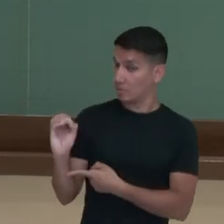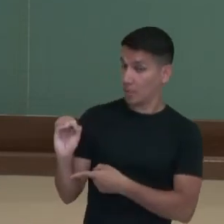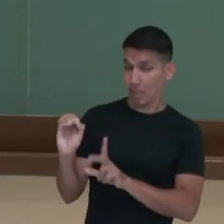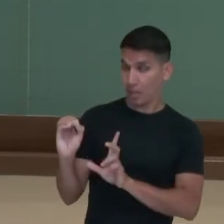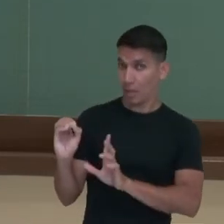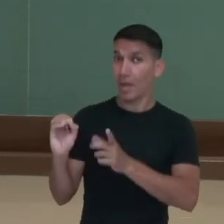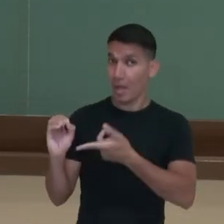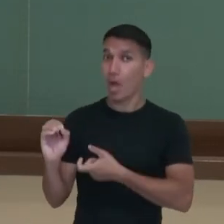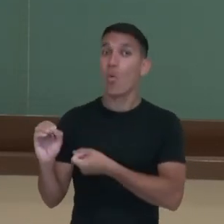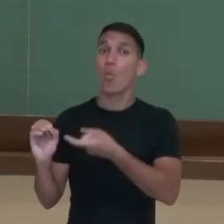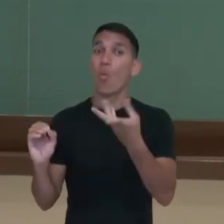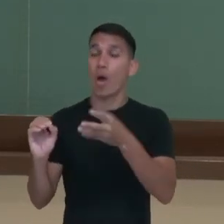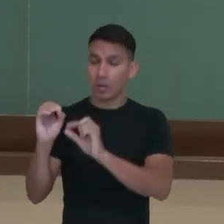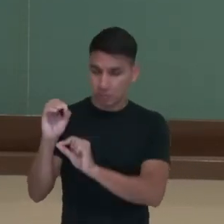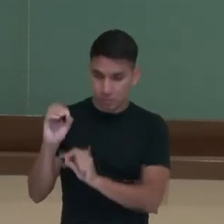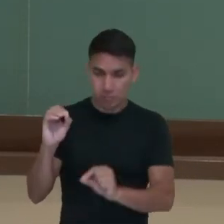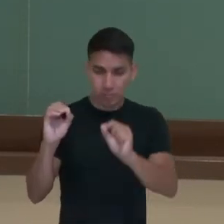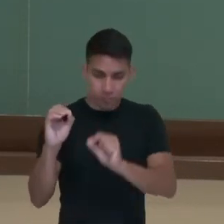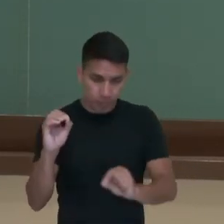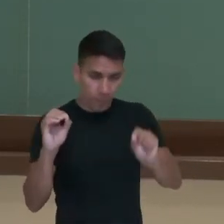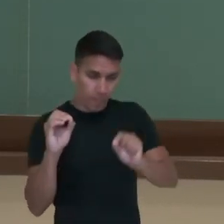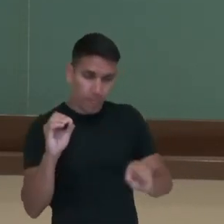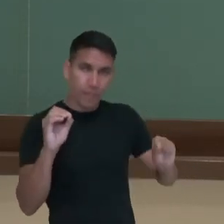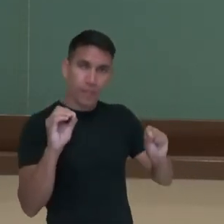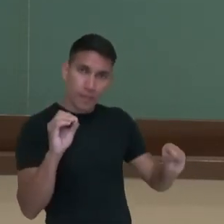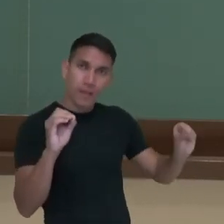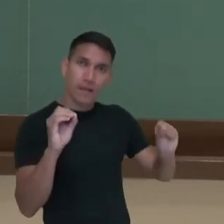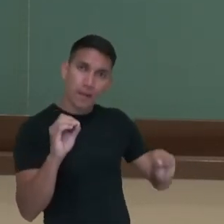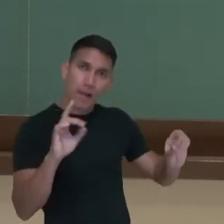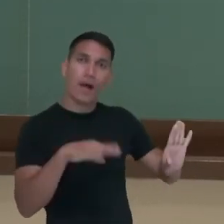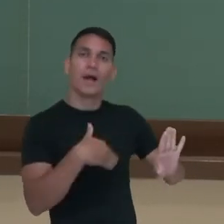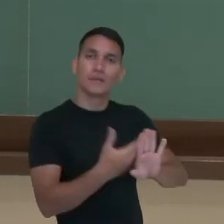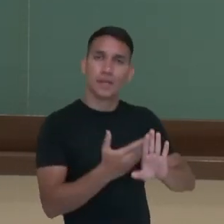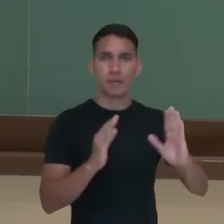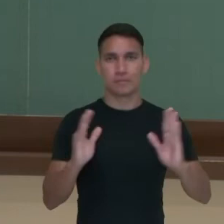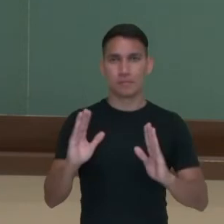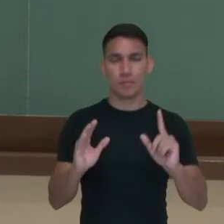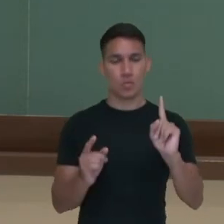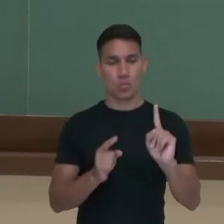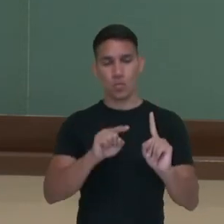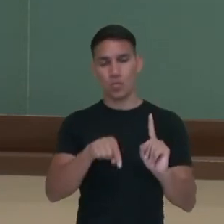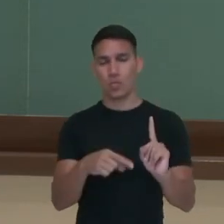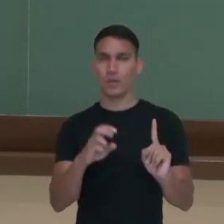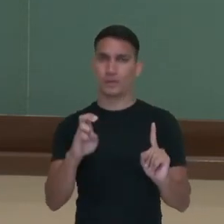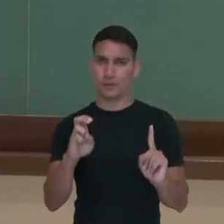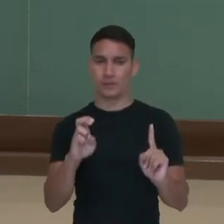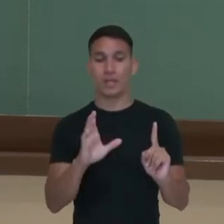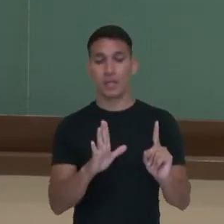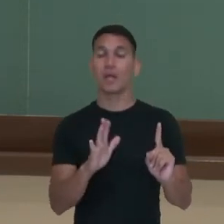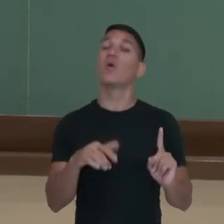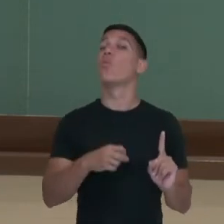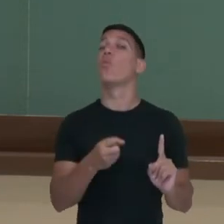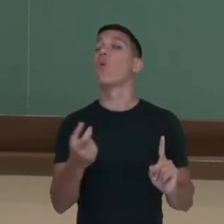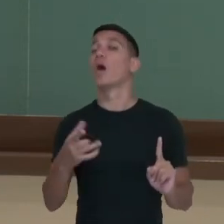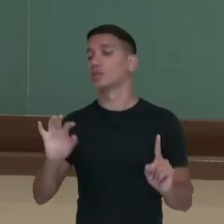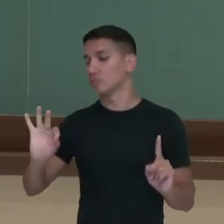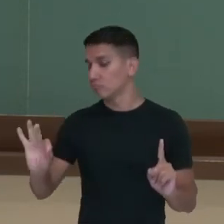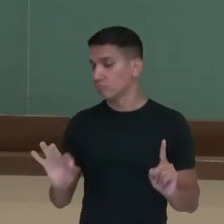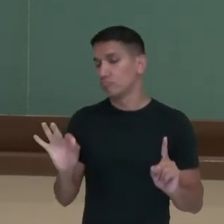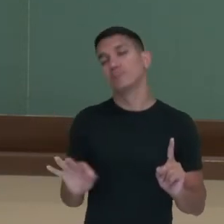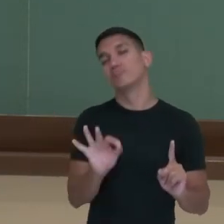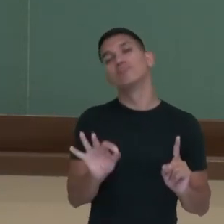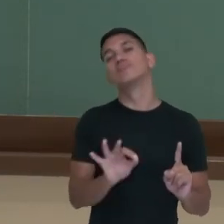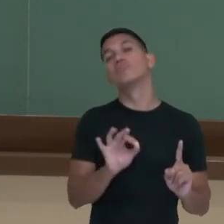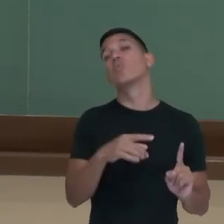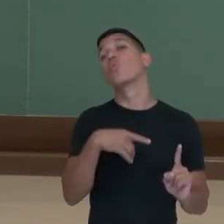aqui, mas sim a quantidade de casas que eu fui levando essa vírgula para frente até que ela chegou aqui, né, entre o 1